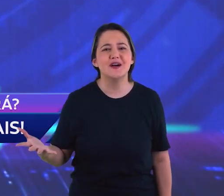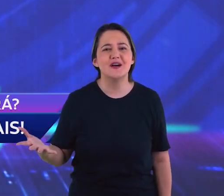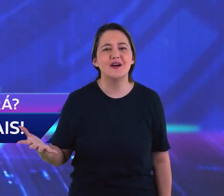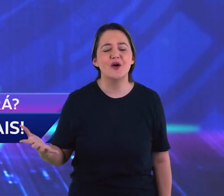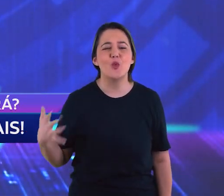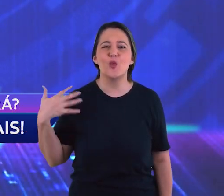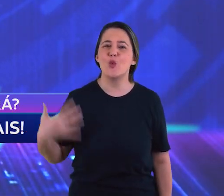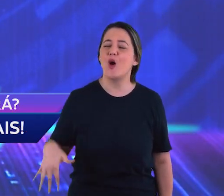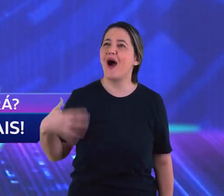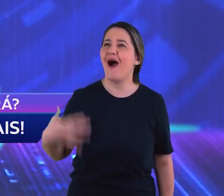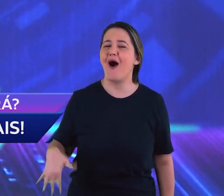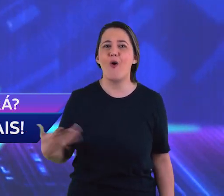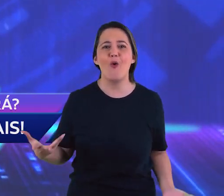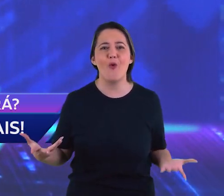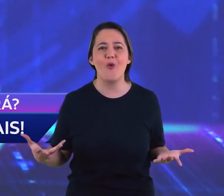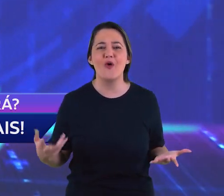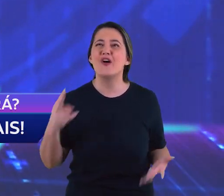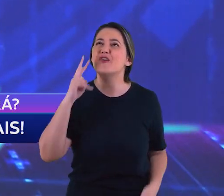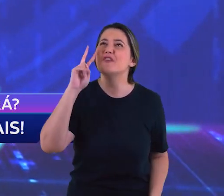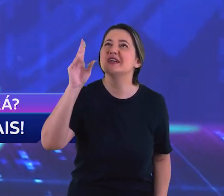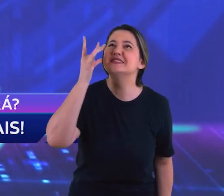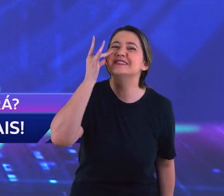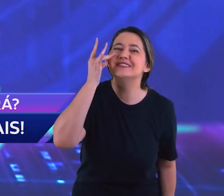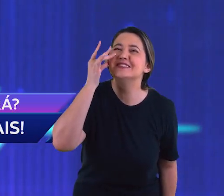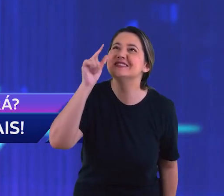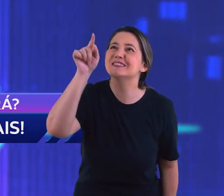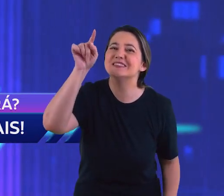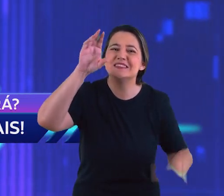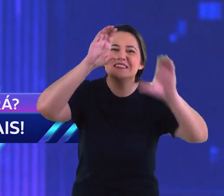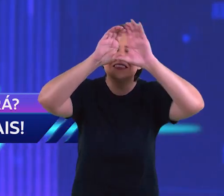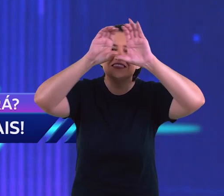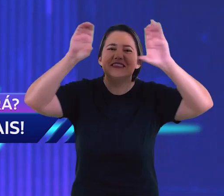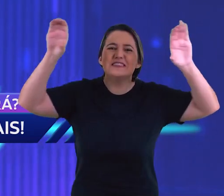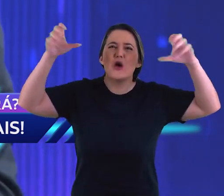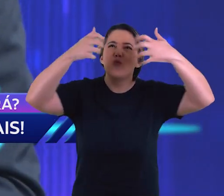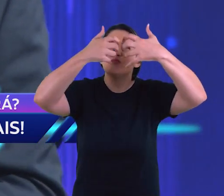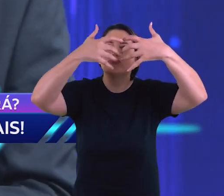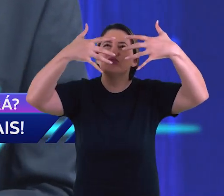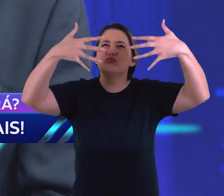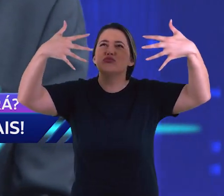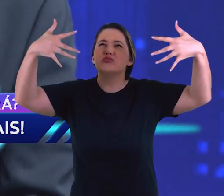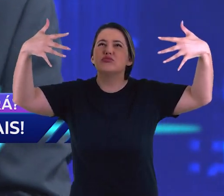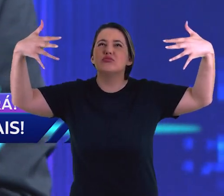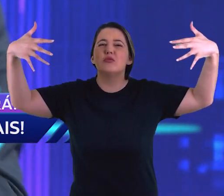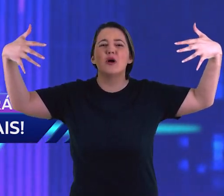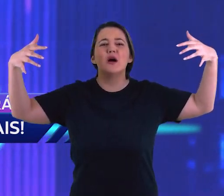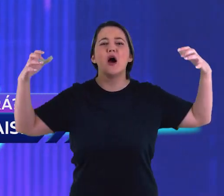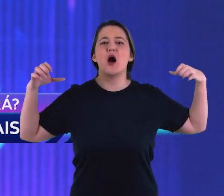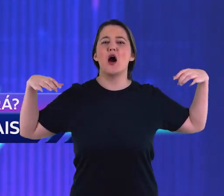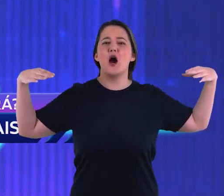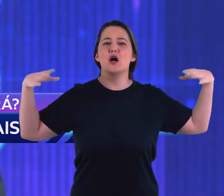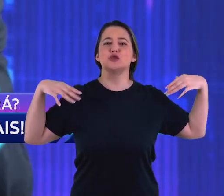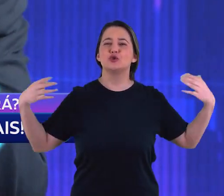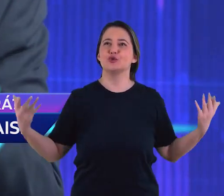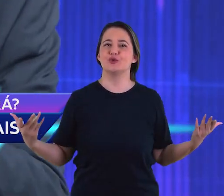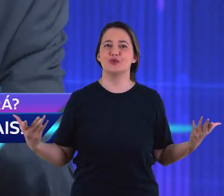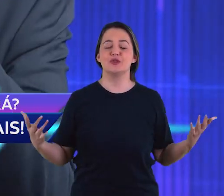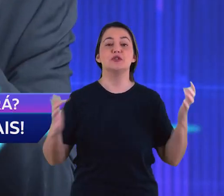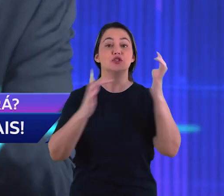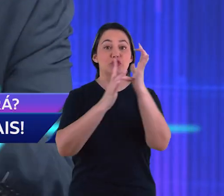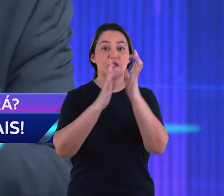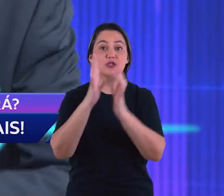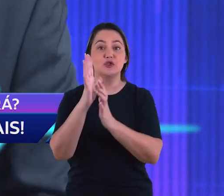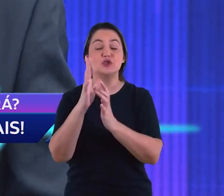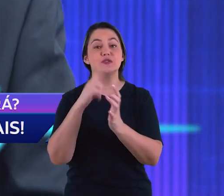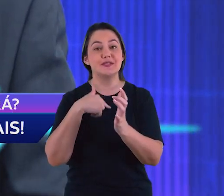céu. Imagina o espetáculo que isso não será para todos nós. Jesus nos comprou